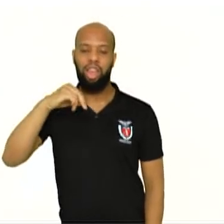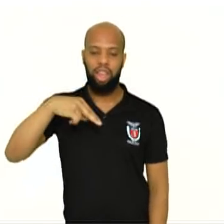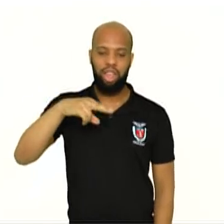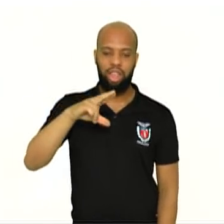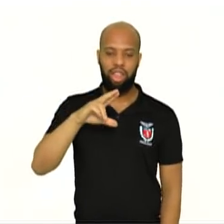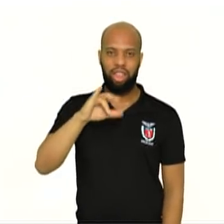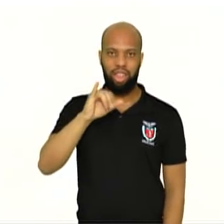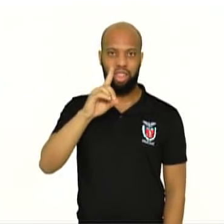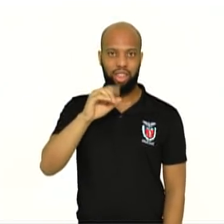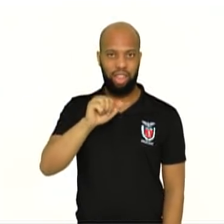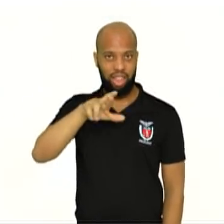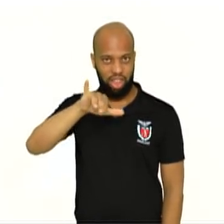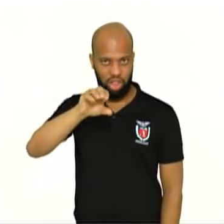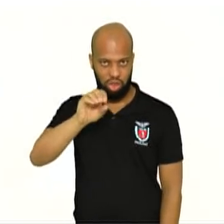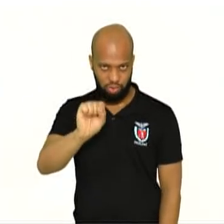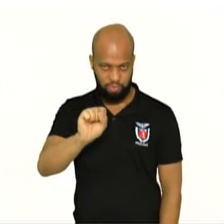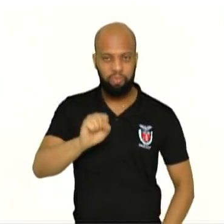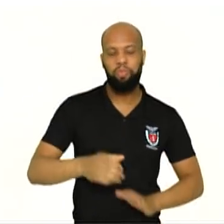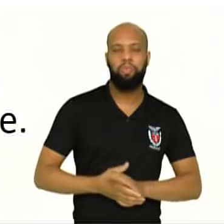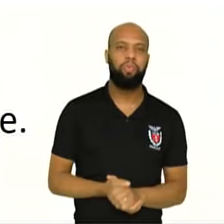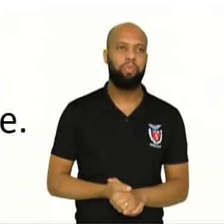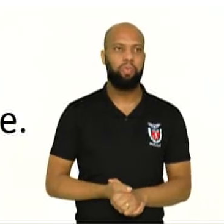como representante. Ok?